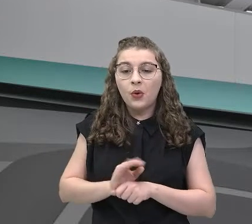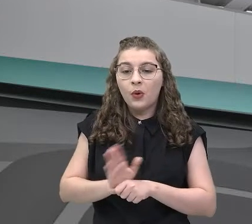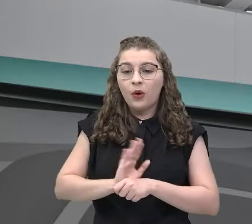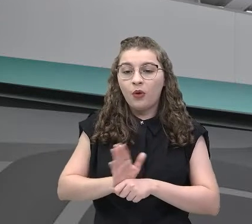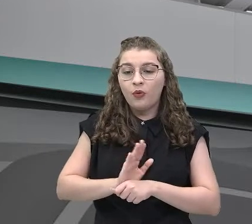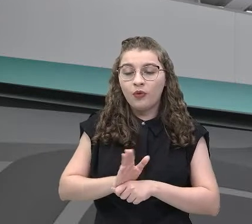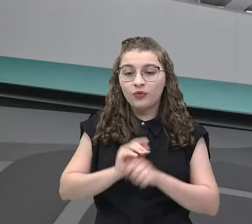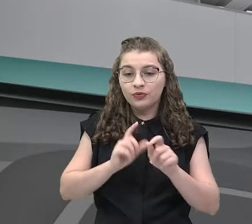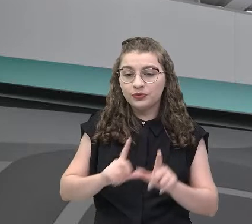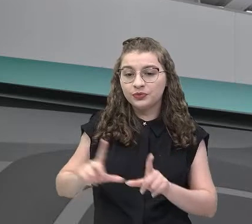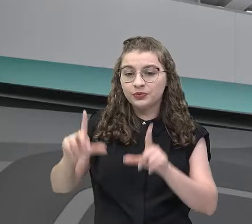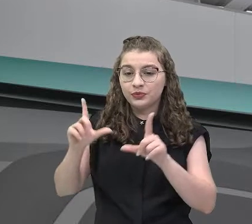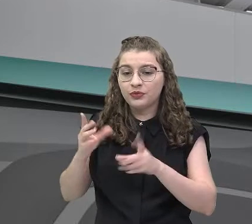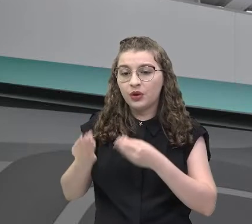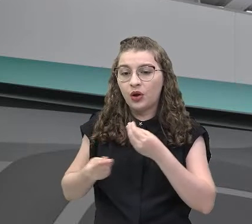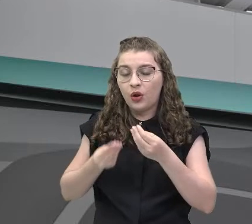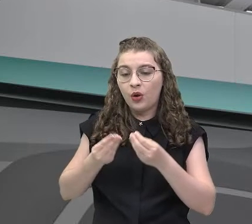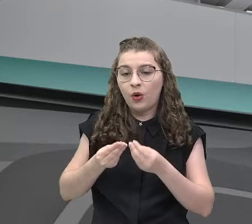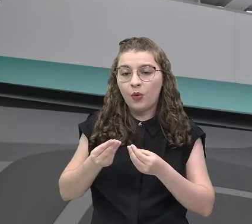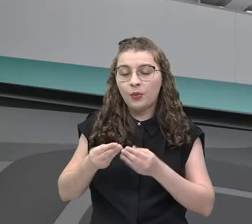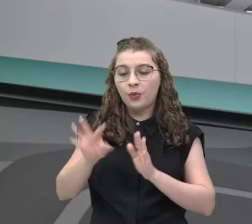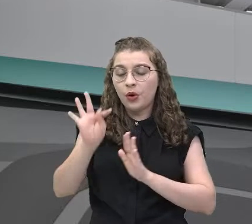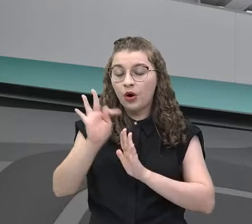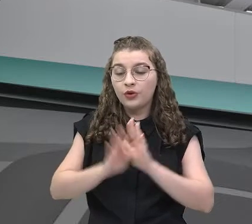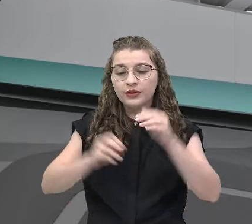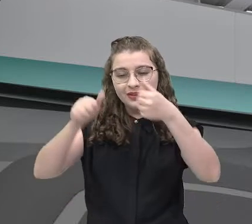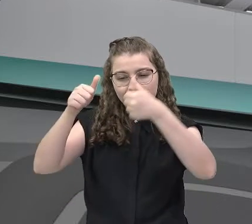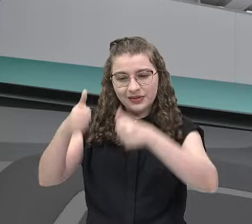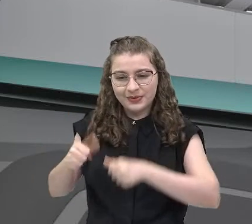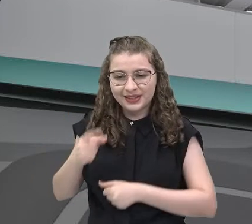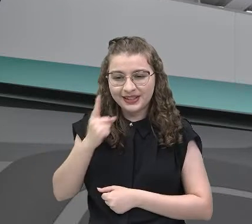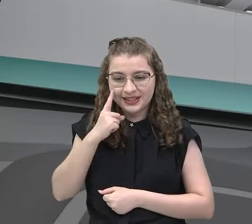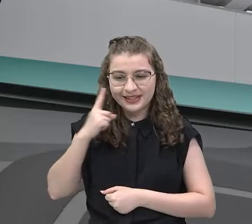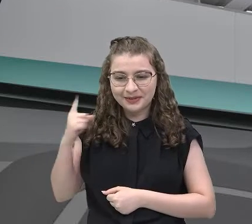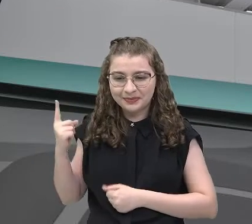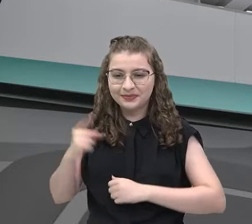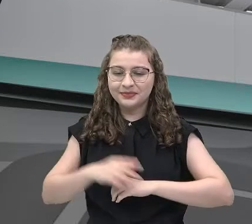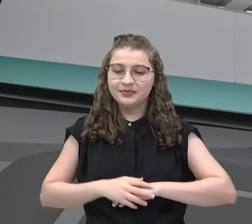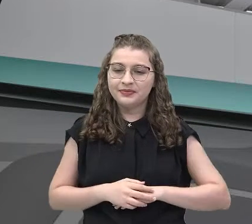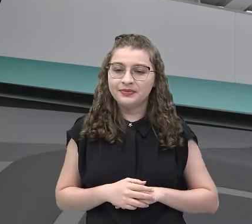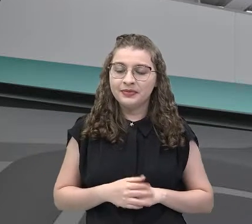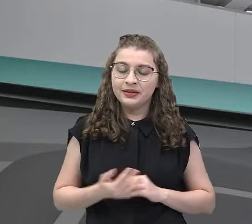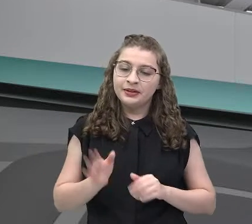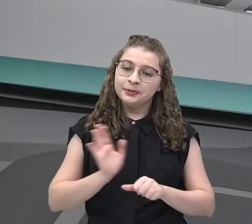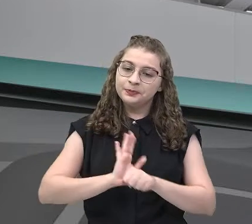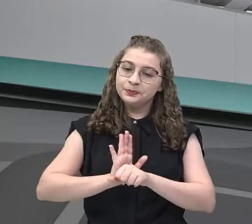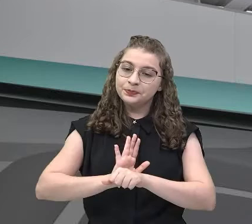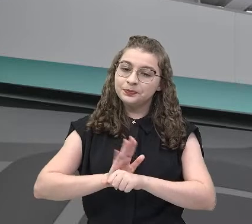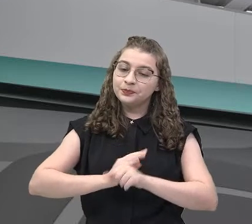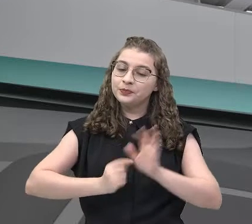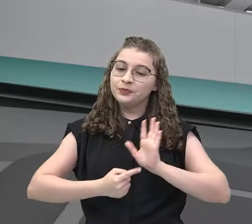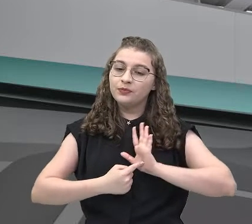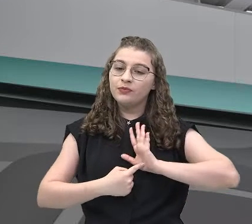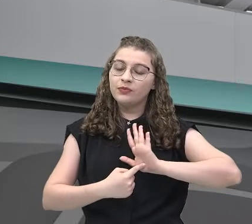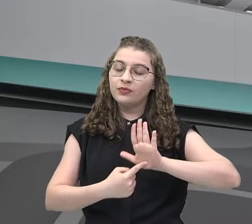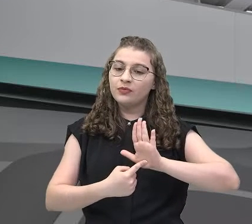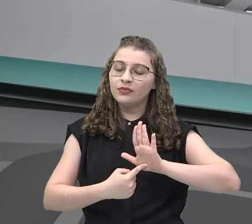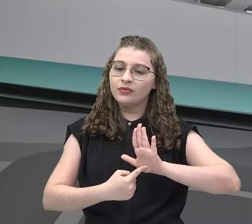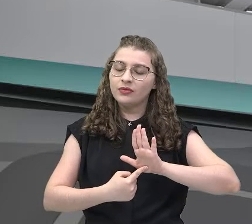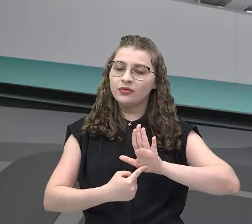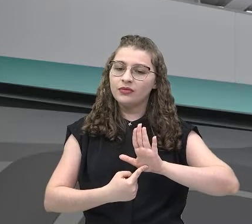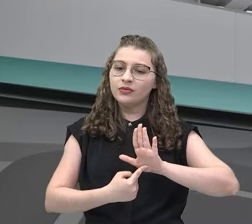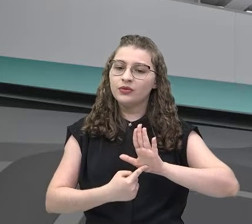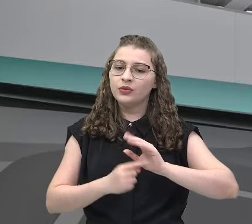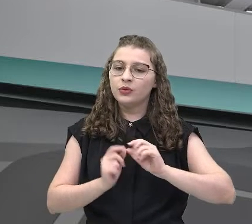um vídeo de apresentação sobre o texto que a gente vai analisar daqui a pouquinho, certo? Esse vídeo ele vai mostrar para vocês um